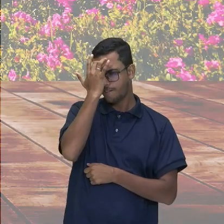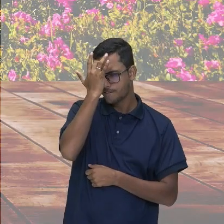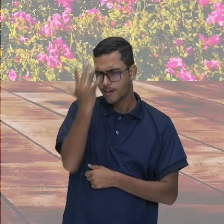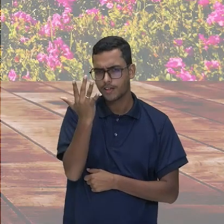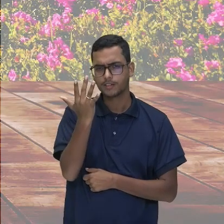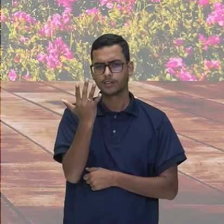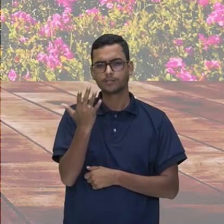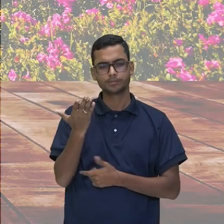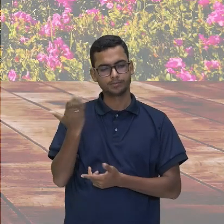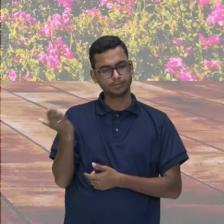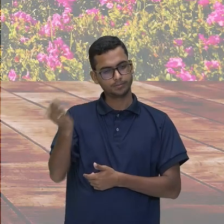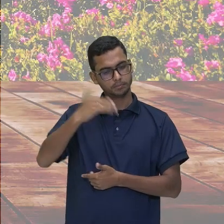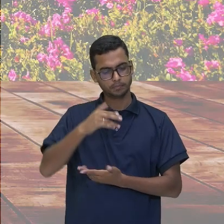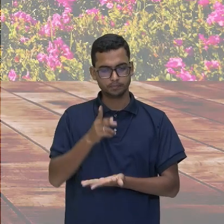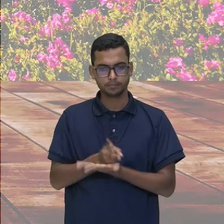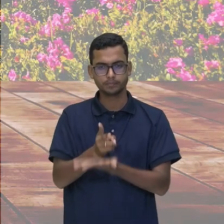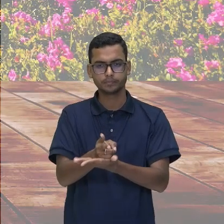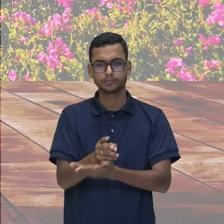Vamos continuar.